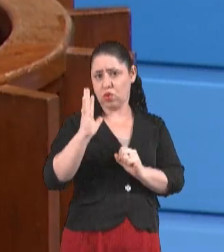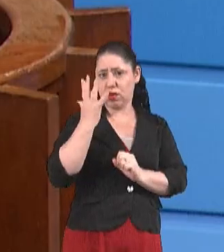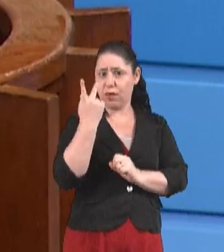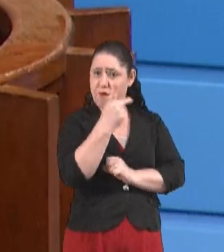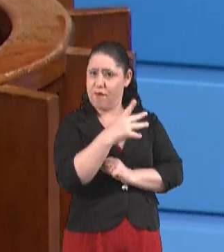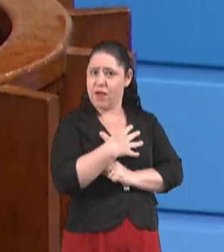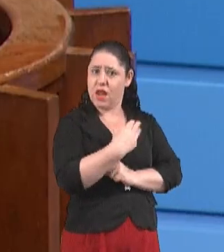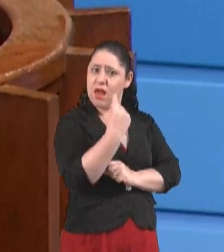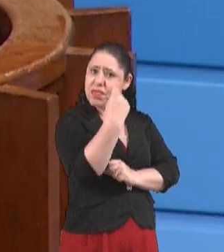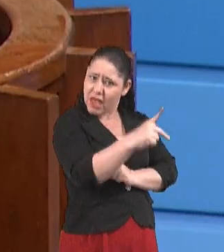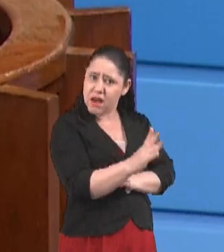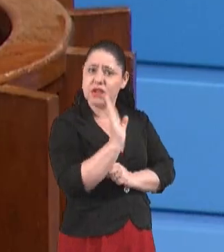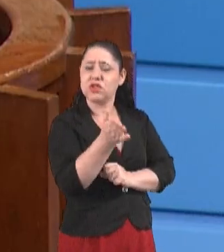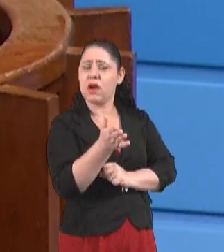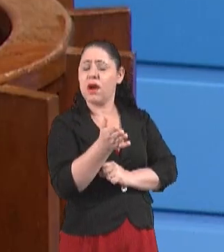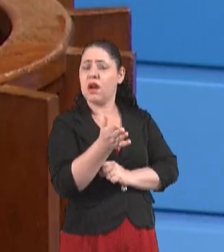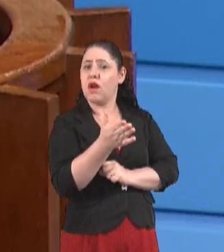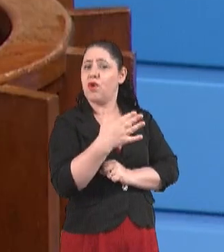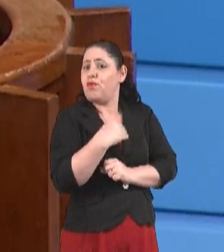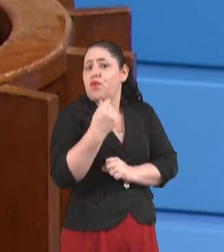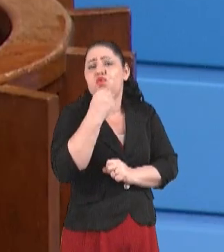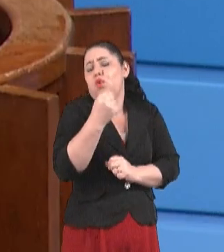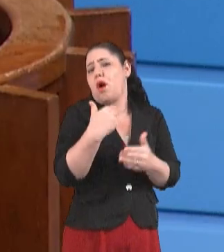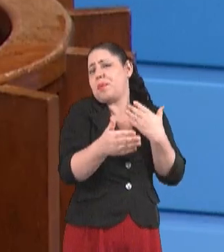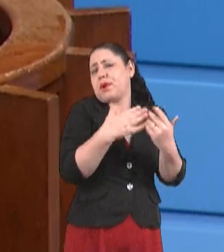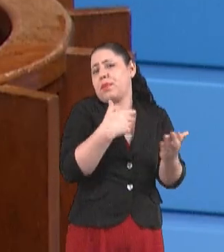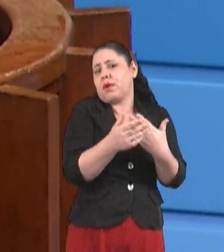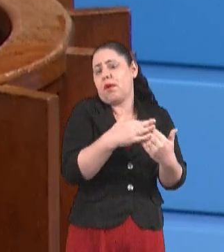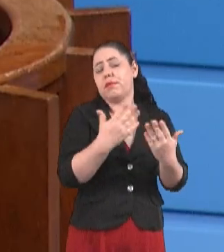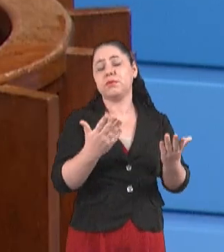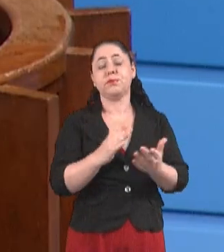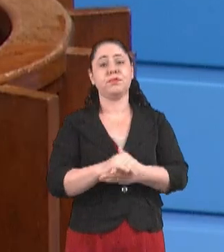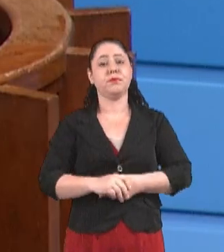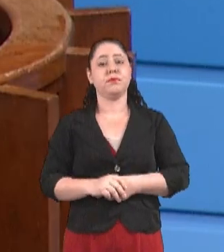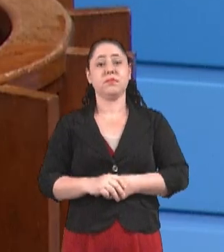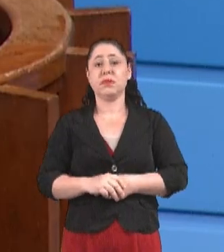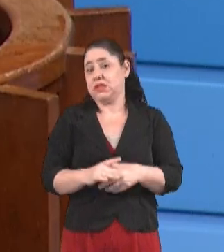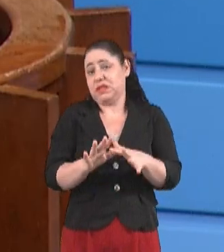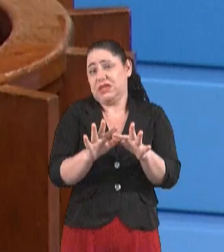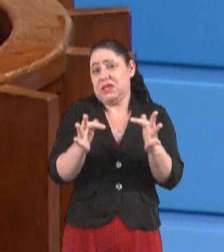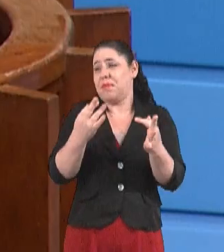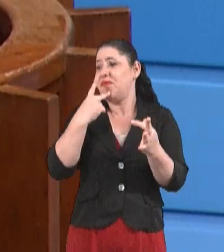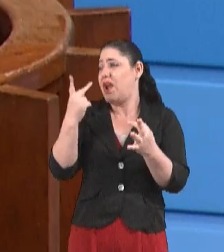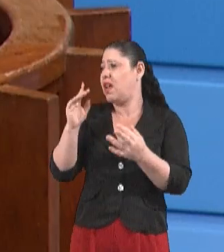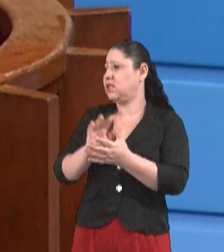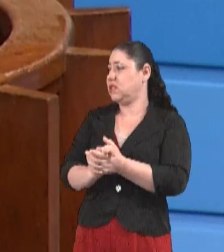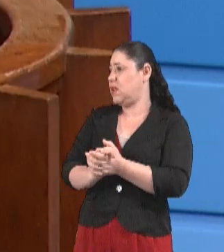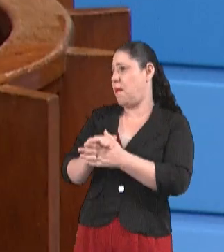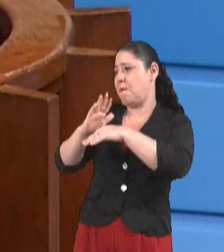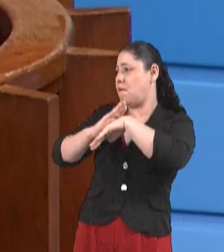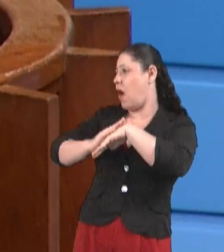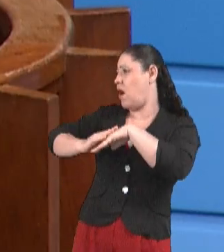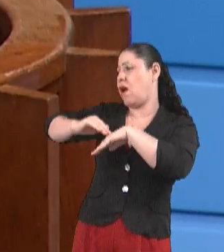acontecendo com a filha dela? Ou com o filho? Para simplesmente dizer